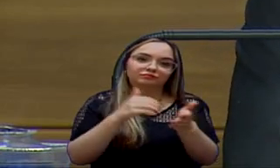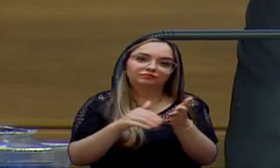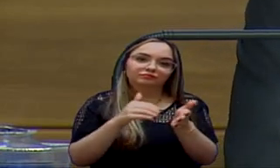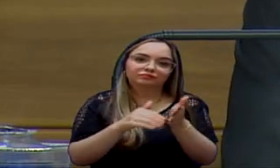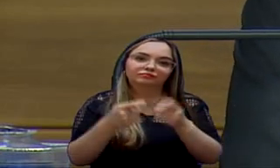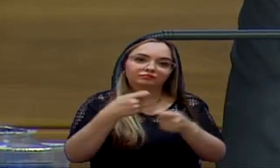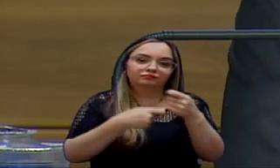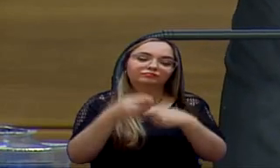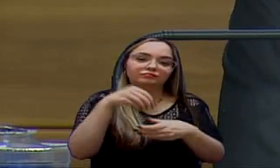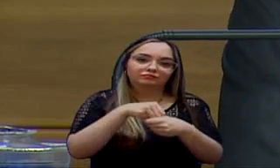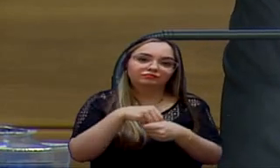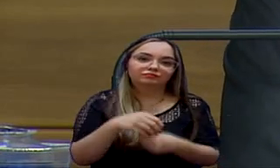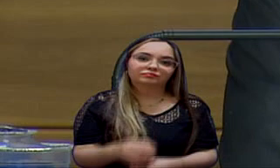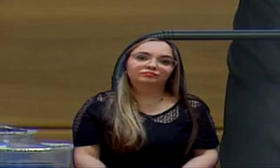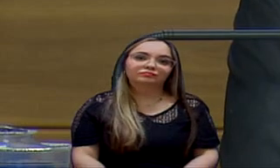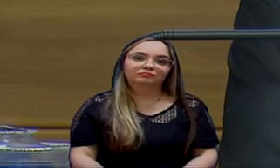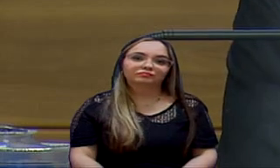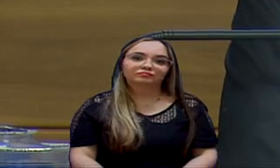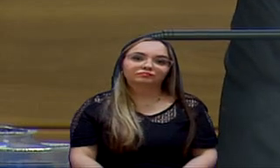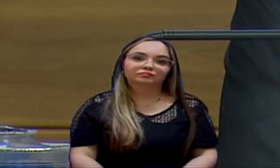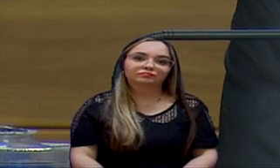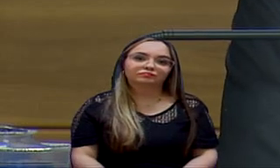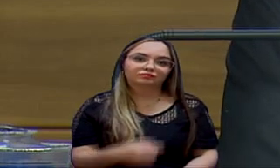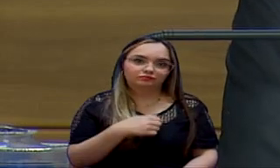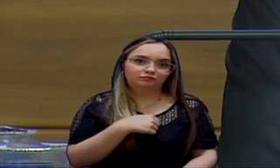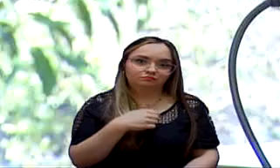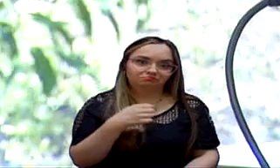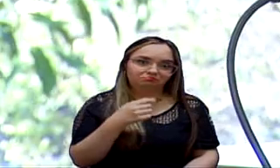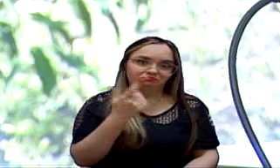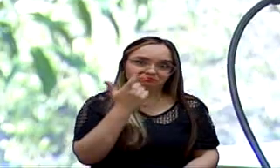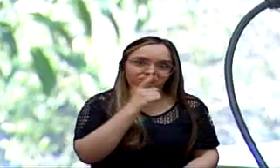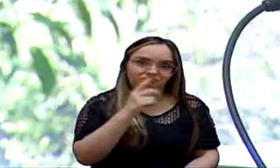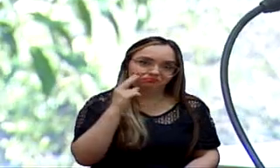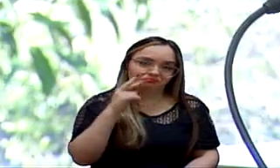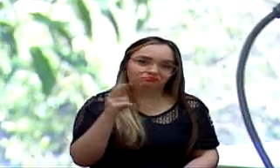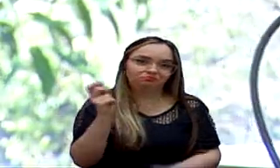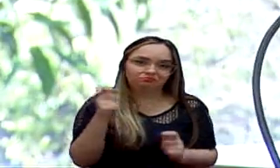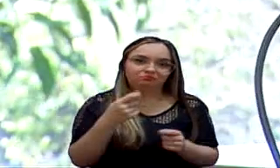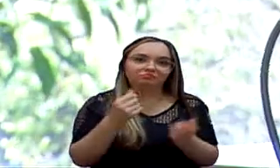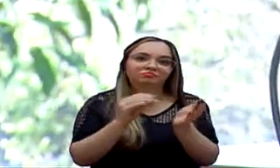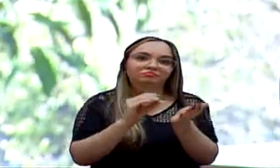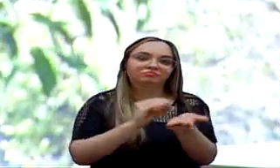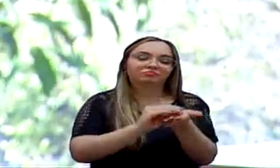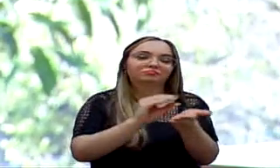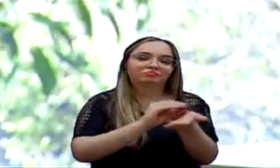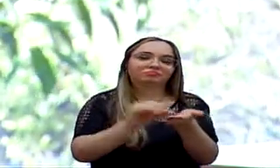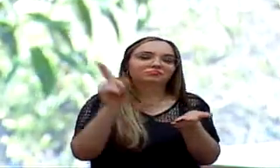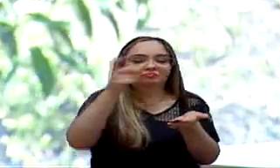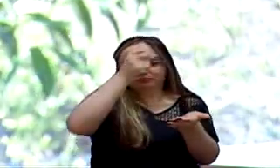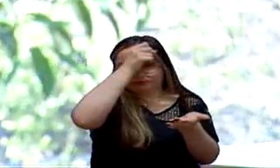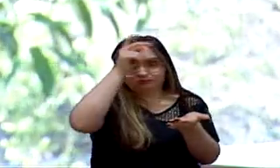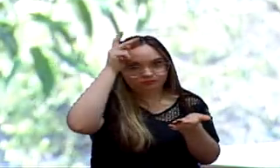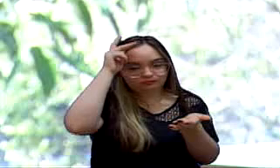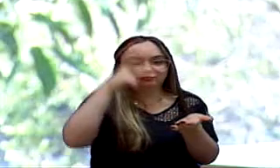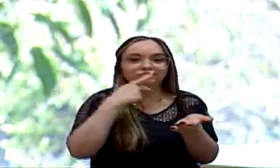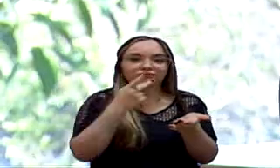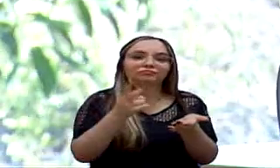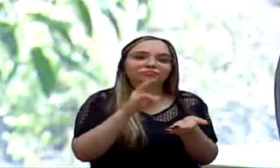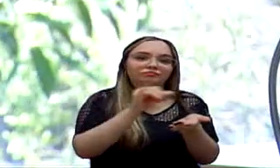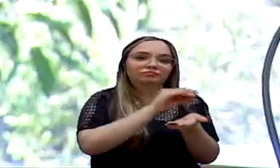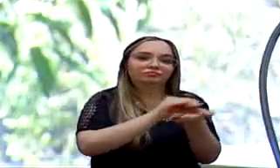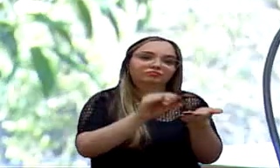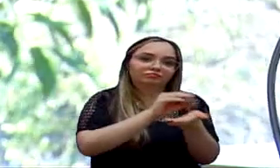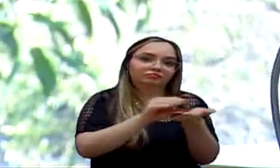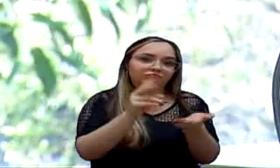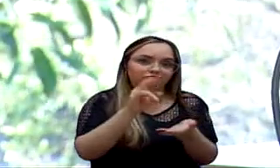Secretaria da Administração em algum lugar eu vou ver as emendas parlamentares que o prefeito anunciou e que viriam